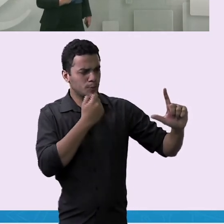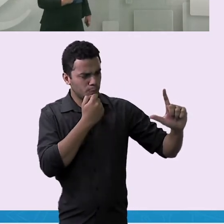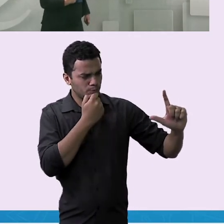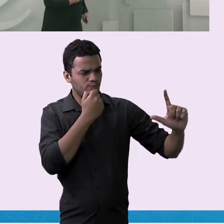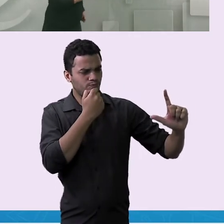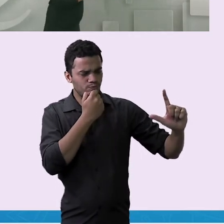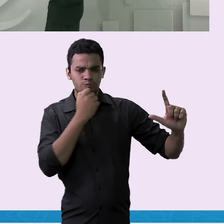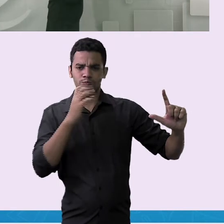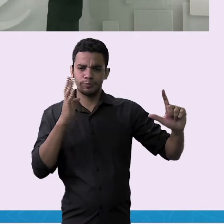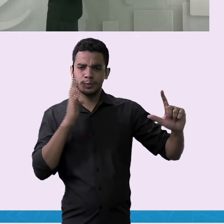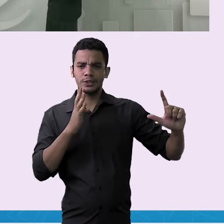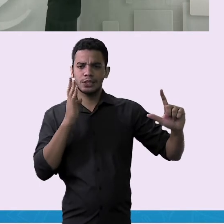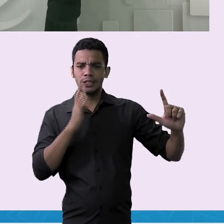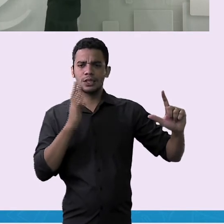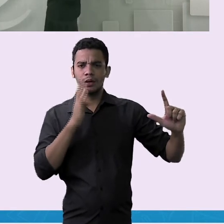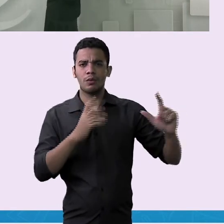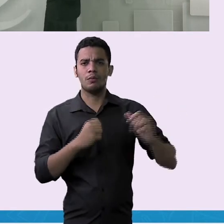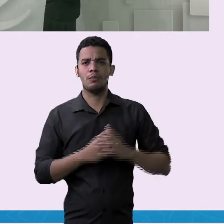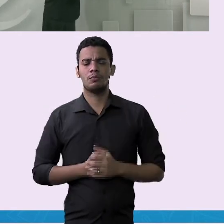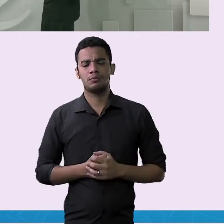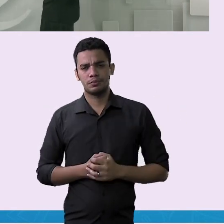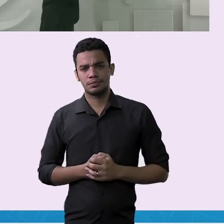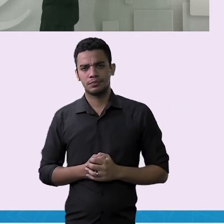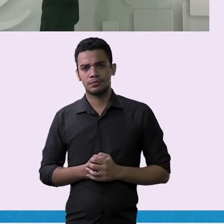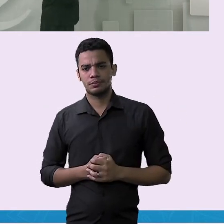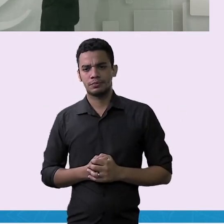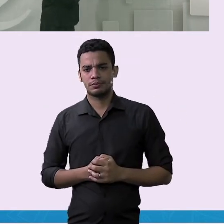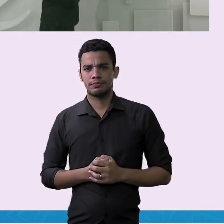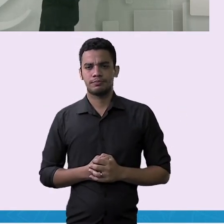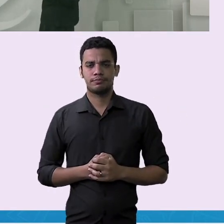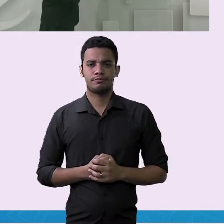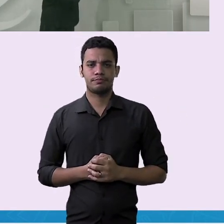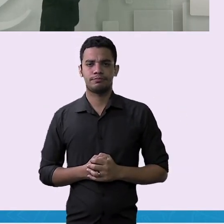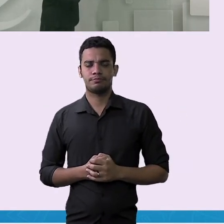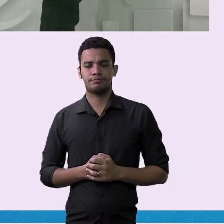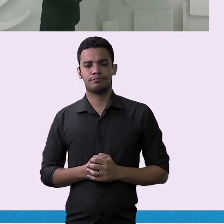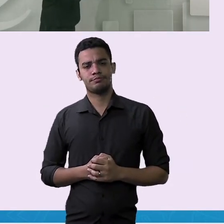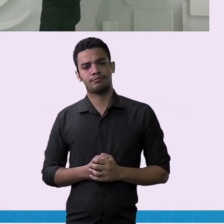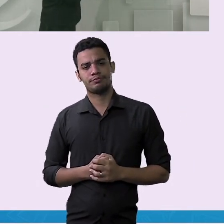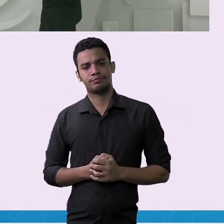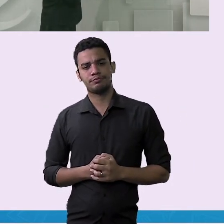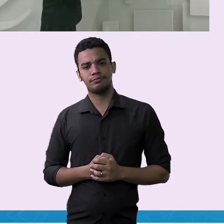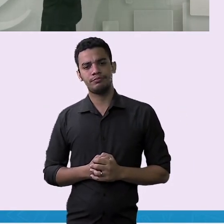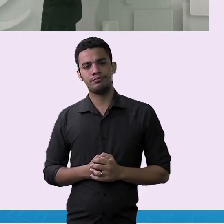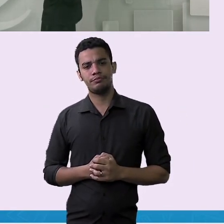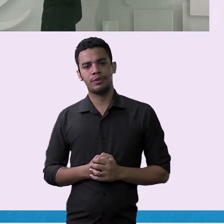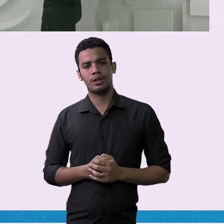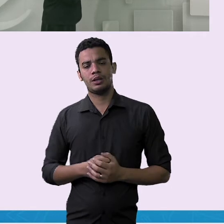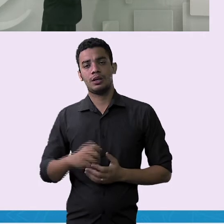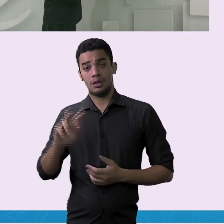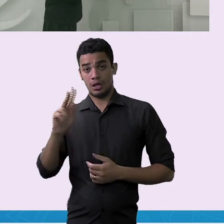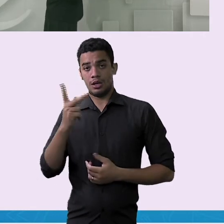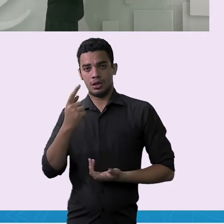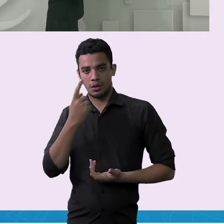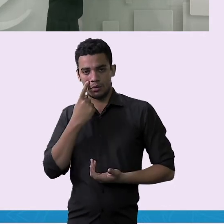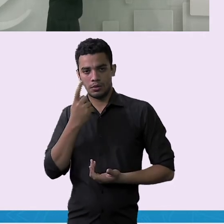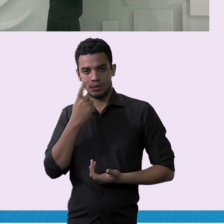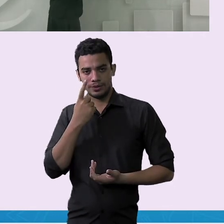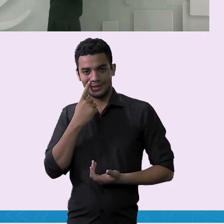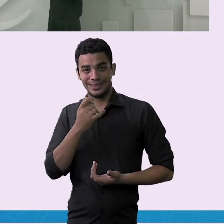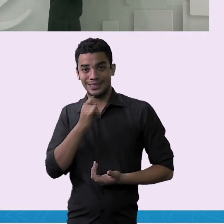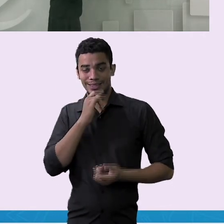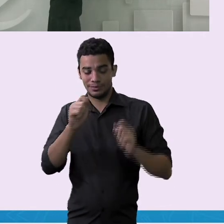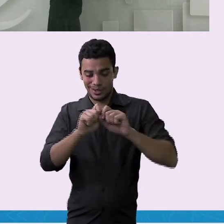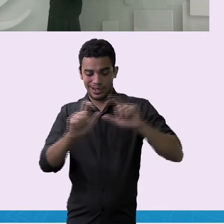atenção. Agora, a letra H. A imagem que ilustra o texto é de uma paisagem e